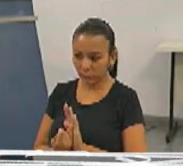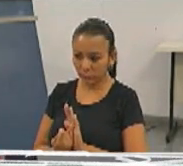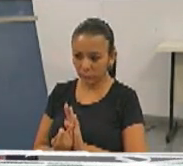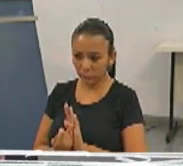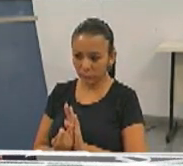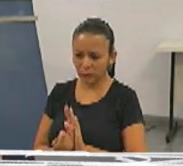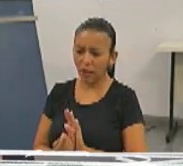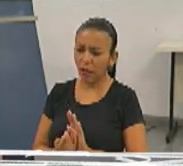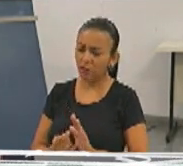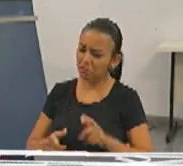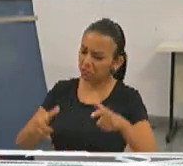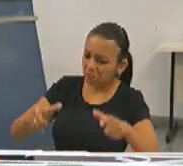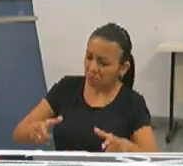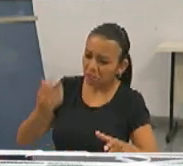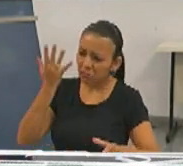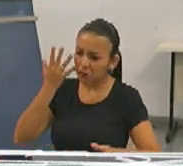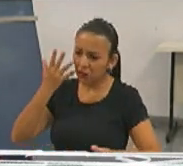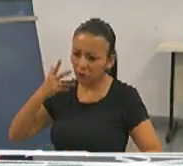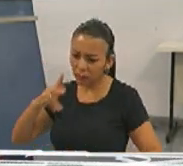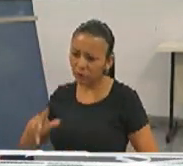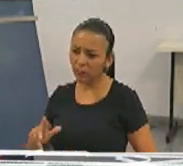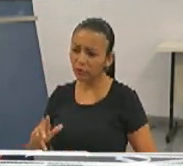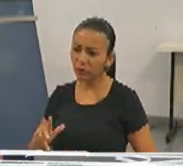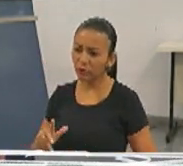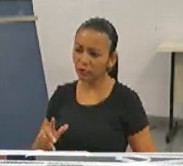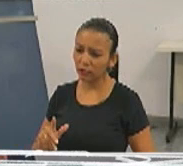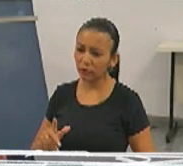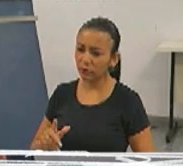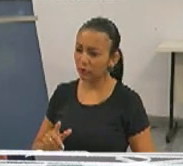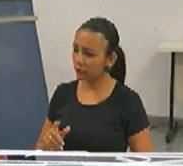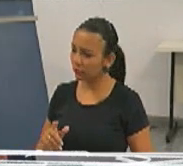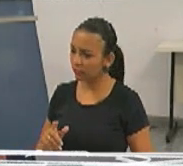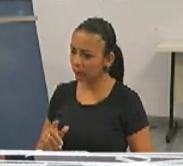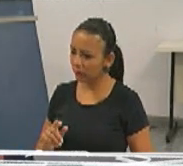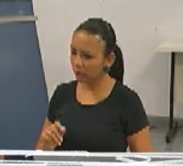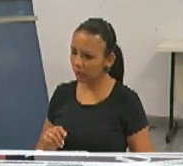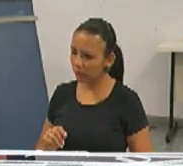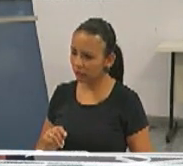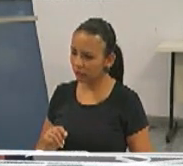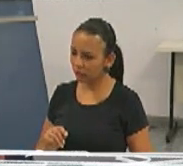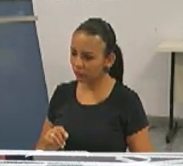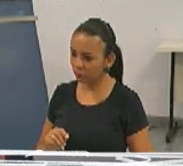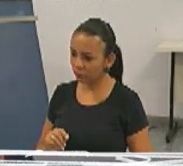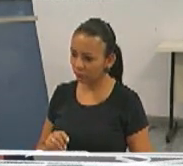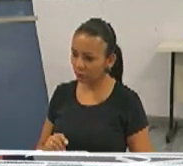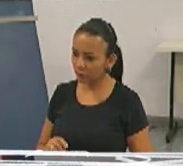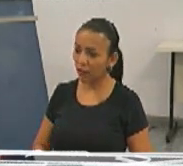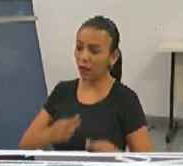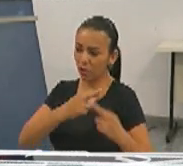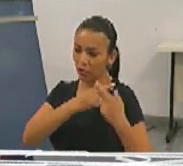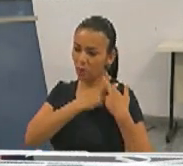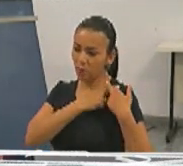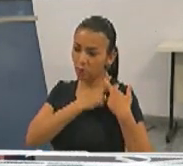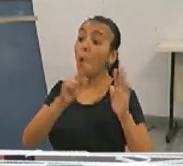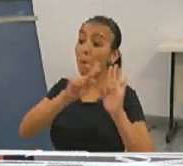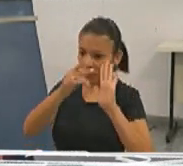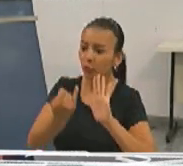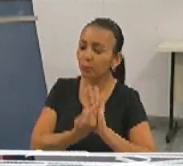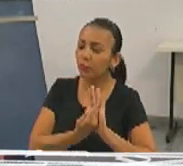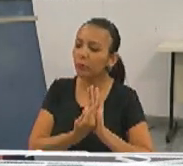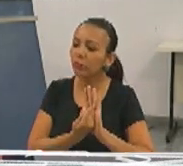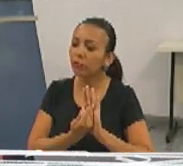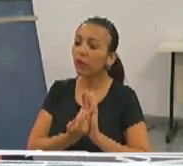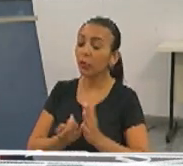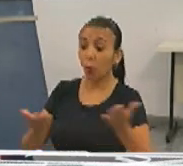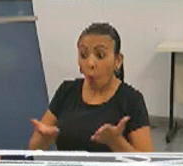materno-criança, ficando acordado que a IBCE contrataria a firma responsável pela elaboração e execução do projeto. Projeto esse que está em